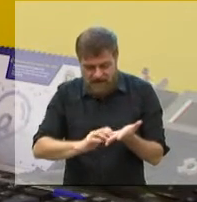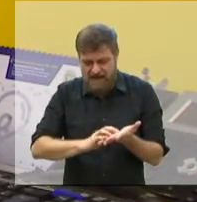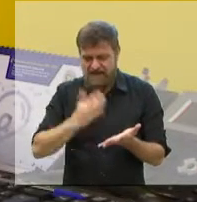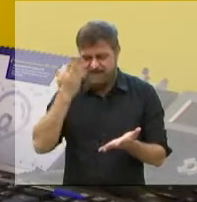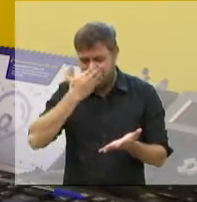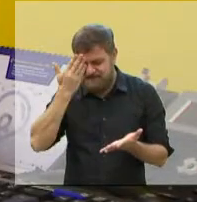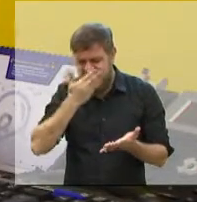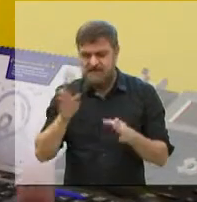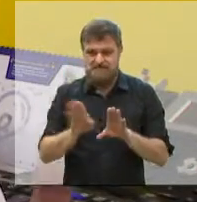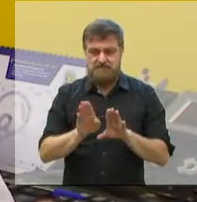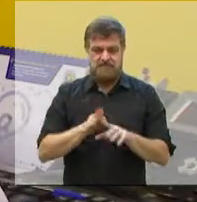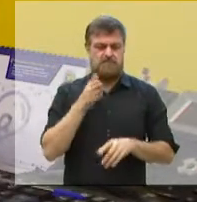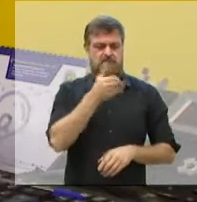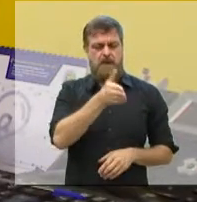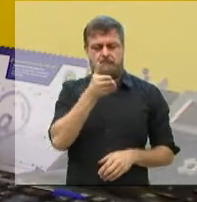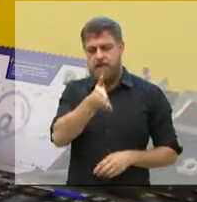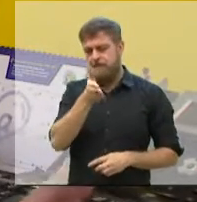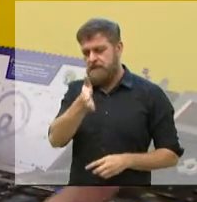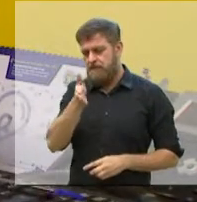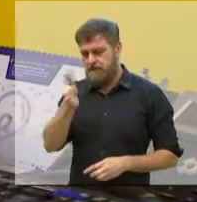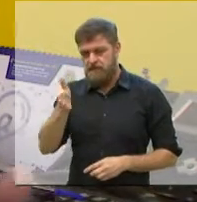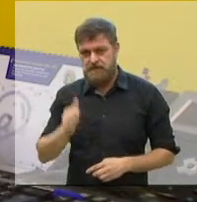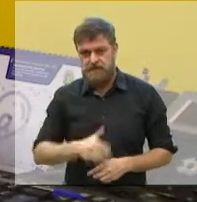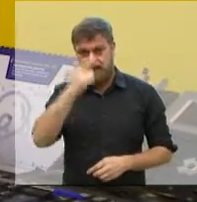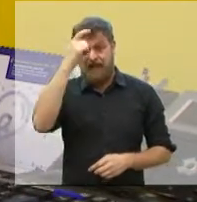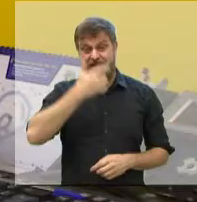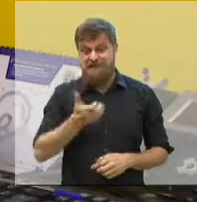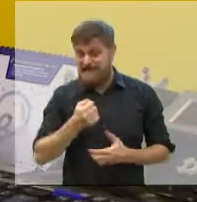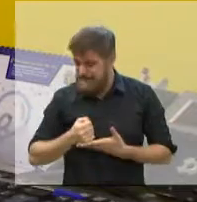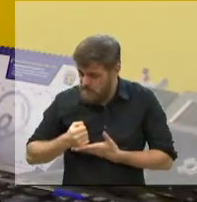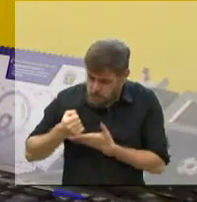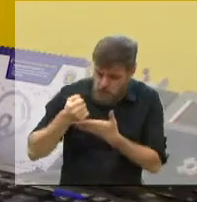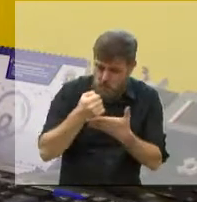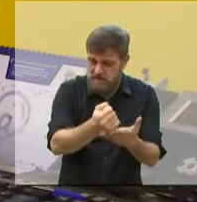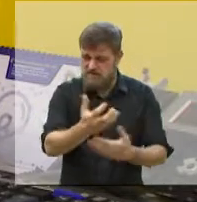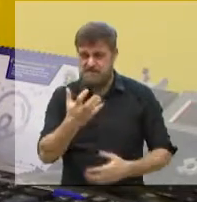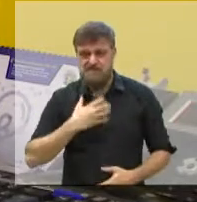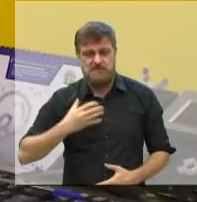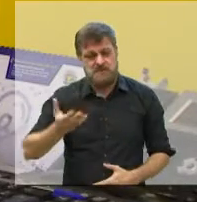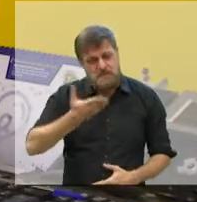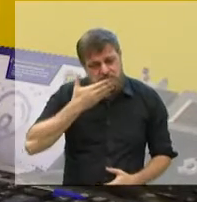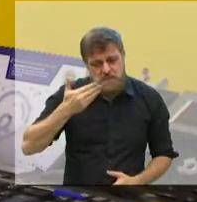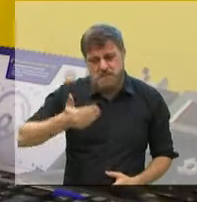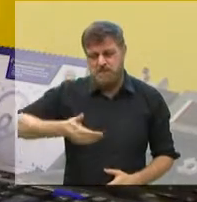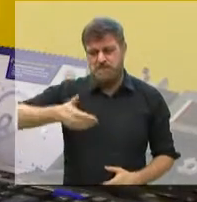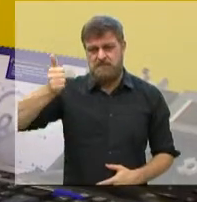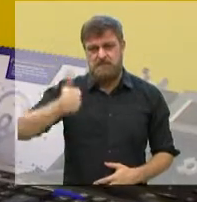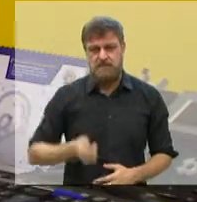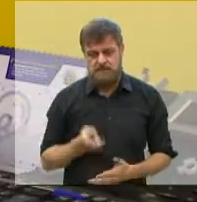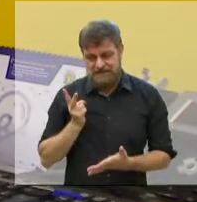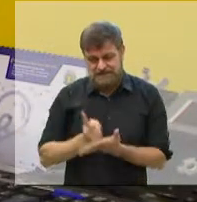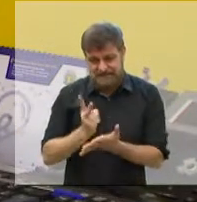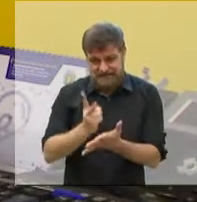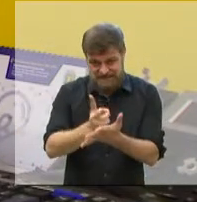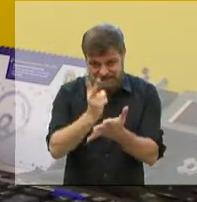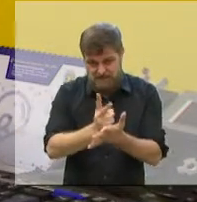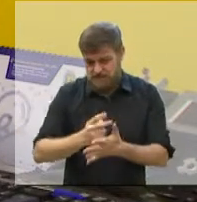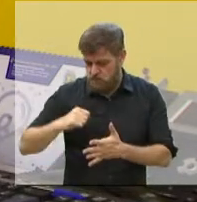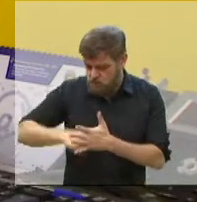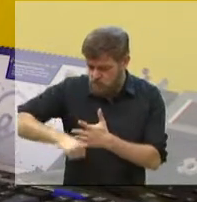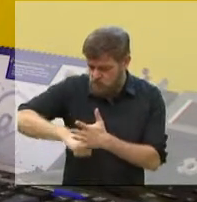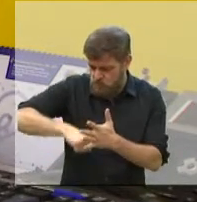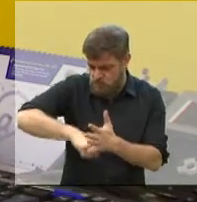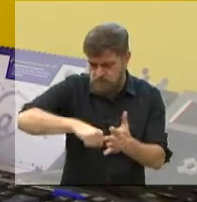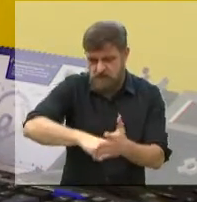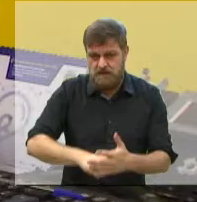e eu tento ajudar no meu mandato da melhor maneira possível. E eu vou continuar com essa bandeira, é